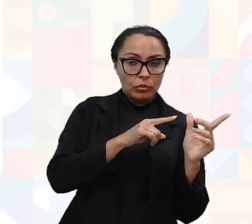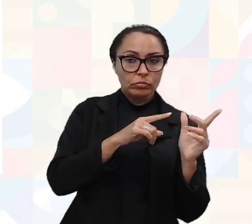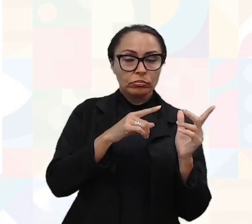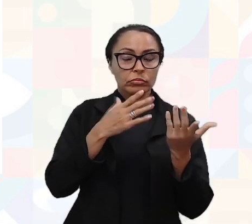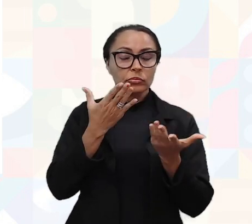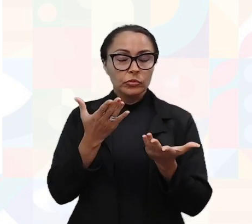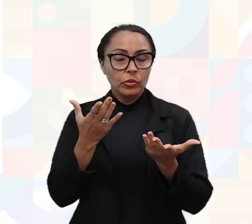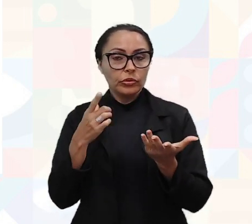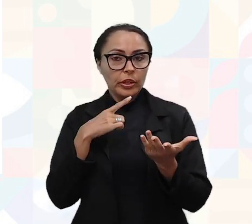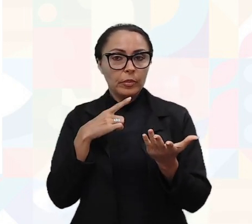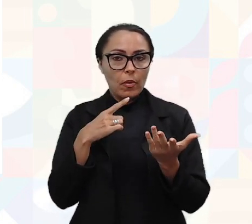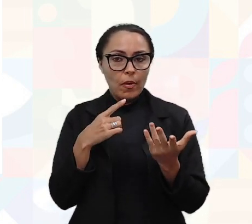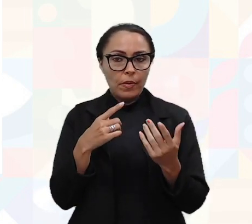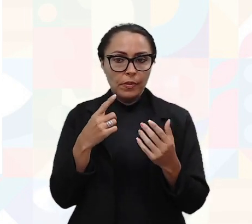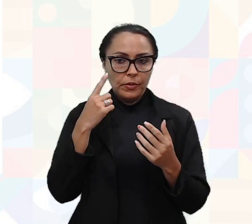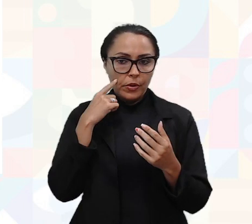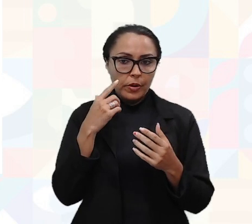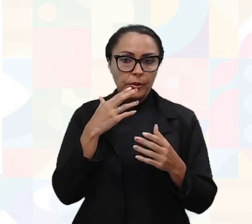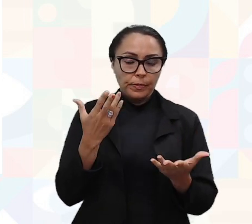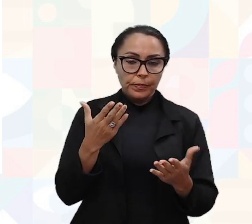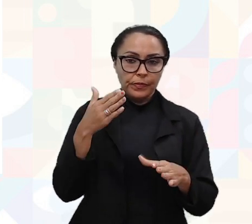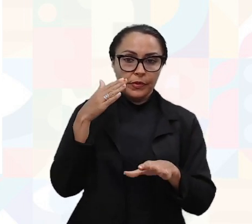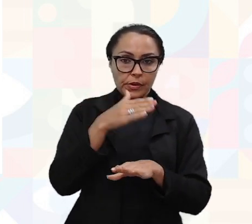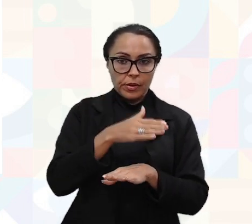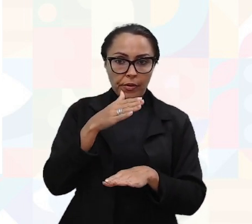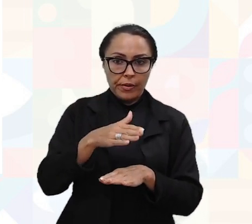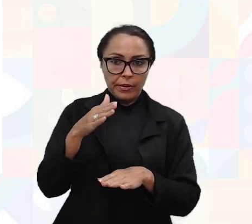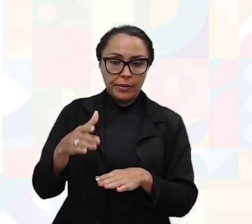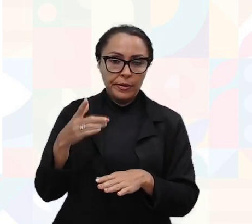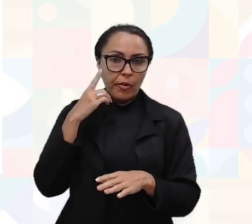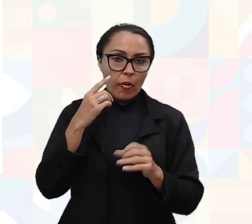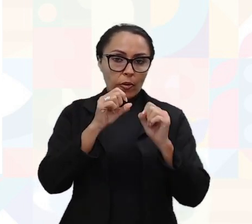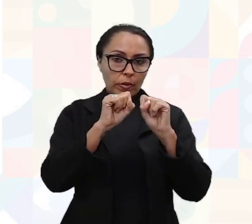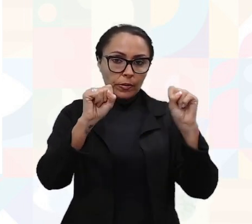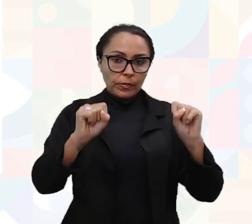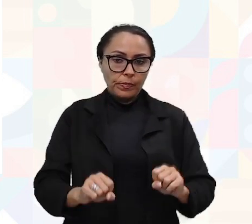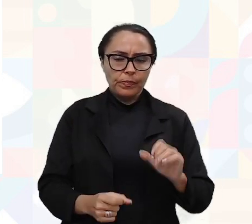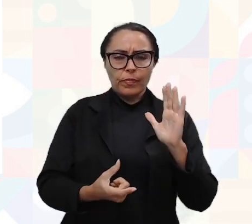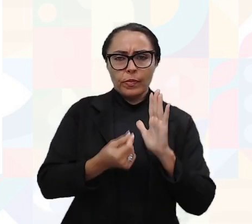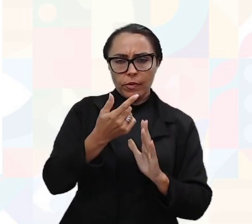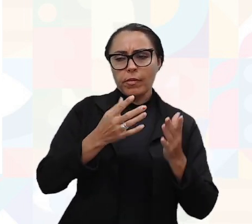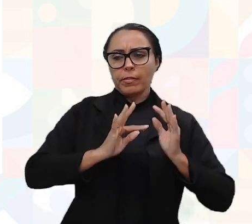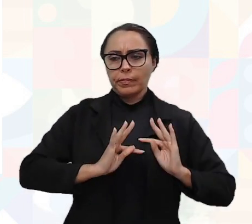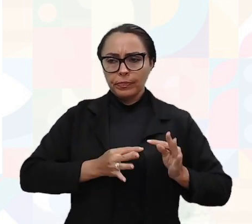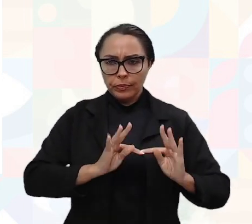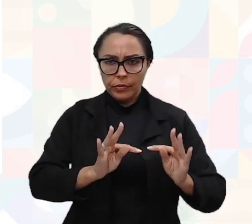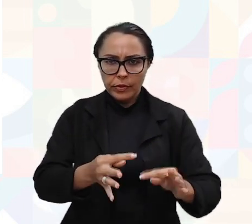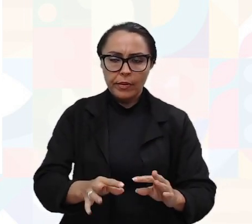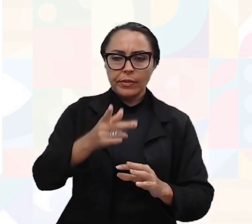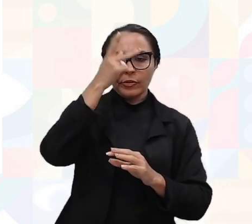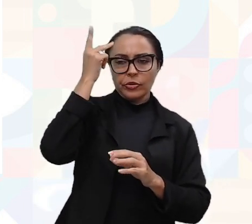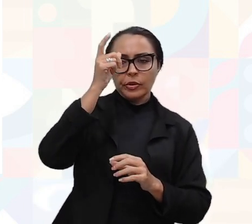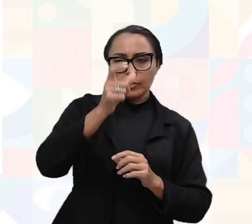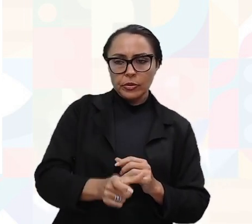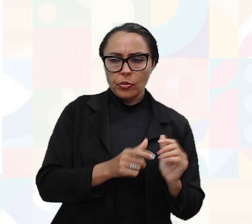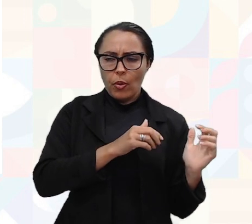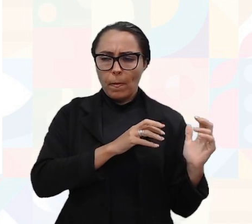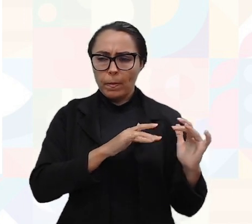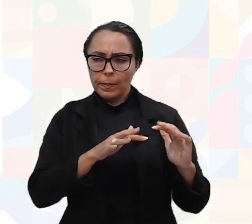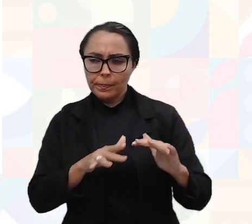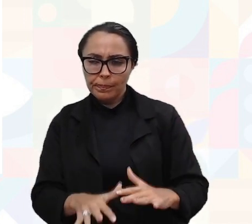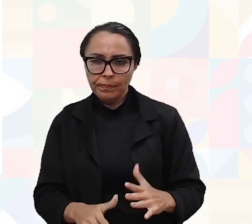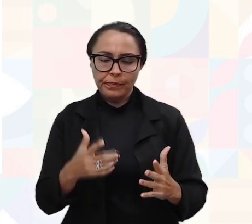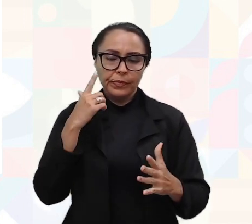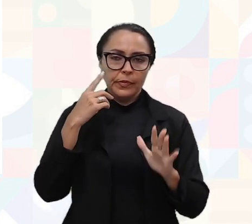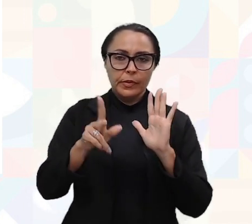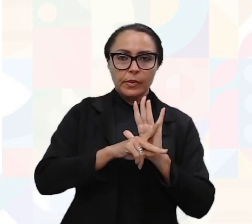temos as entradas, que são os subsistemas de entrada, dinheiro, tecnologia, consumidores, pessoas. Aqui o